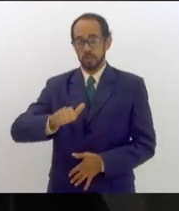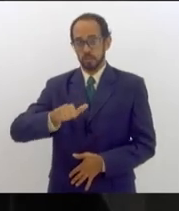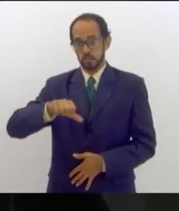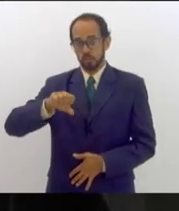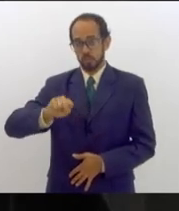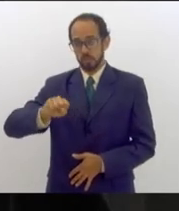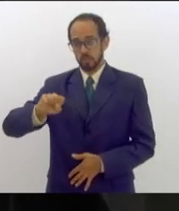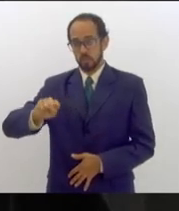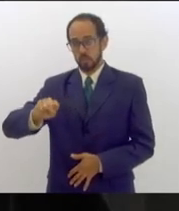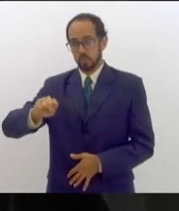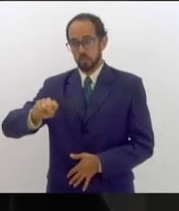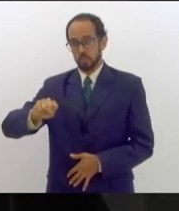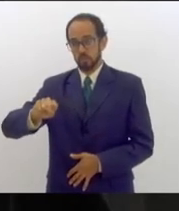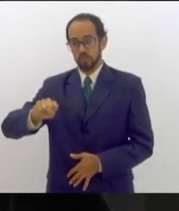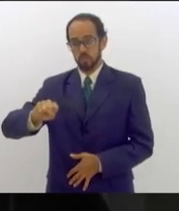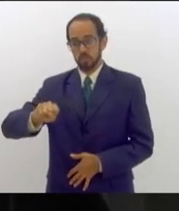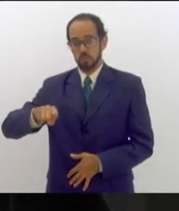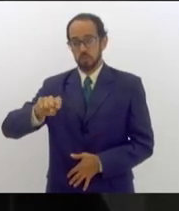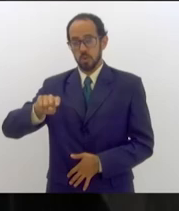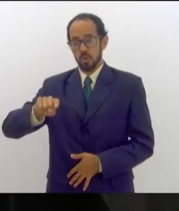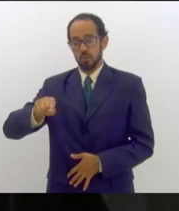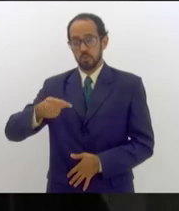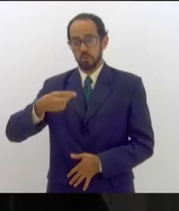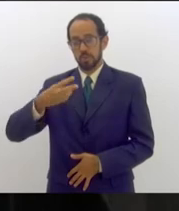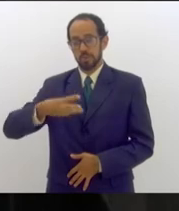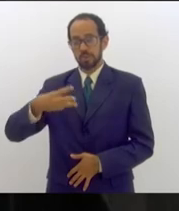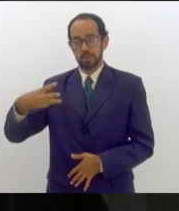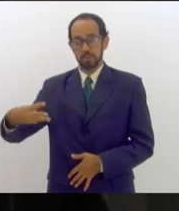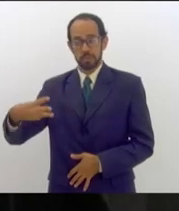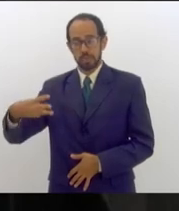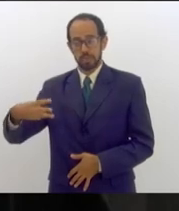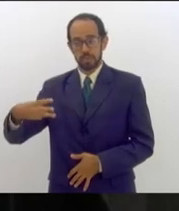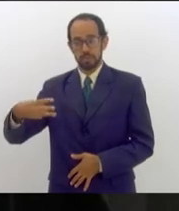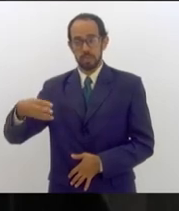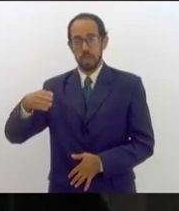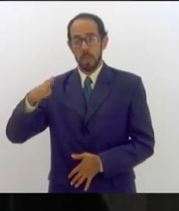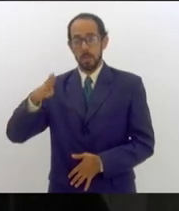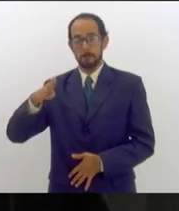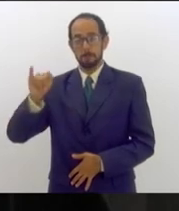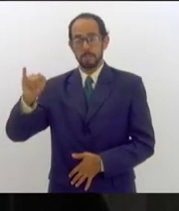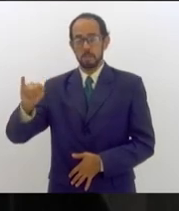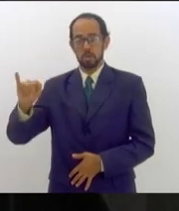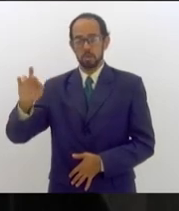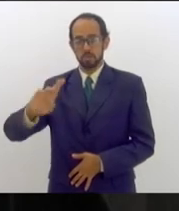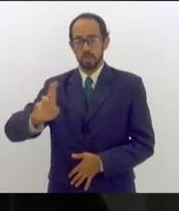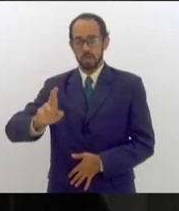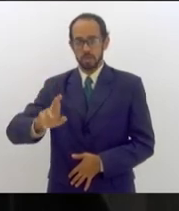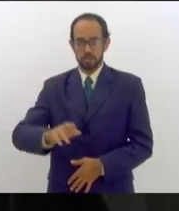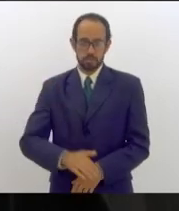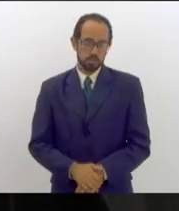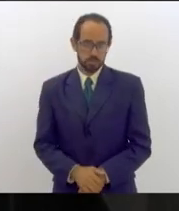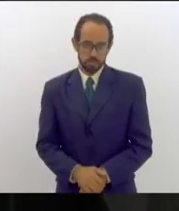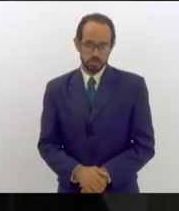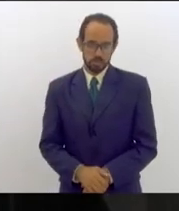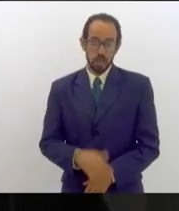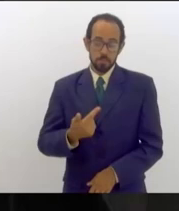vírgula 33 bilhões de reais